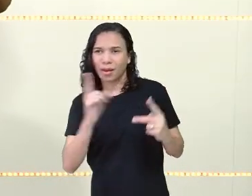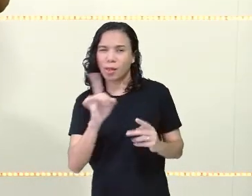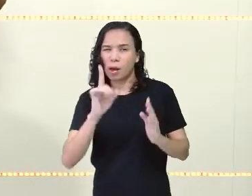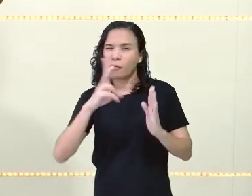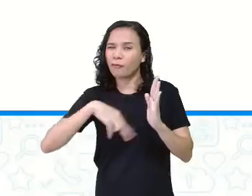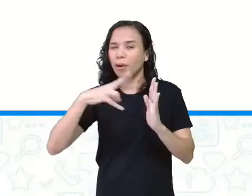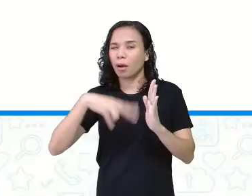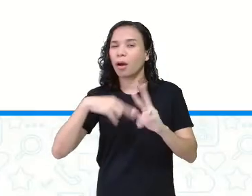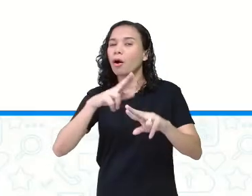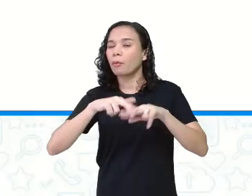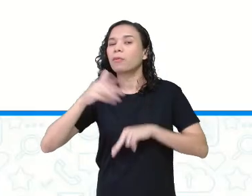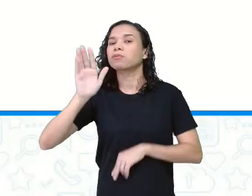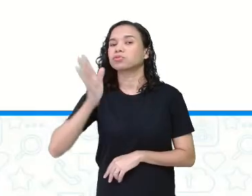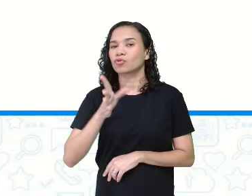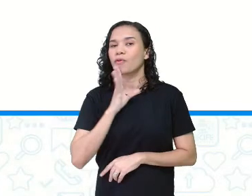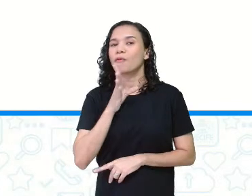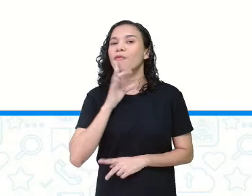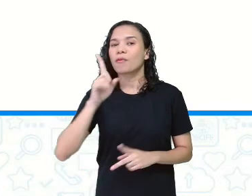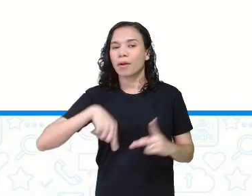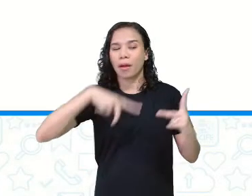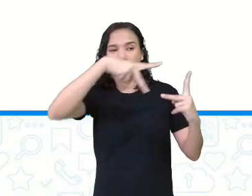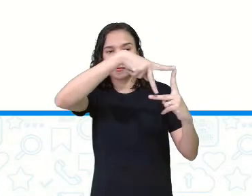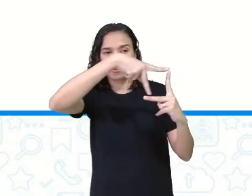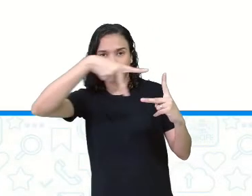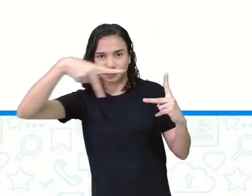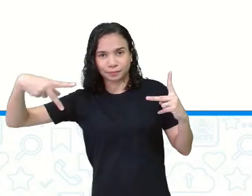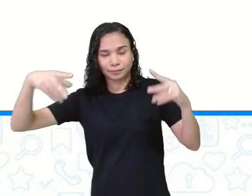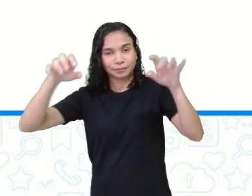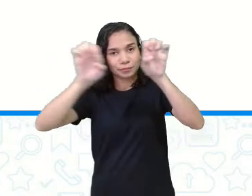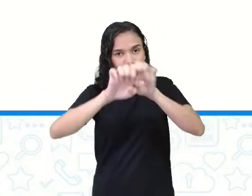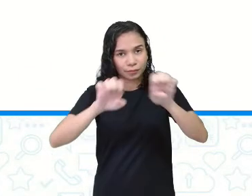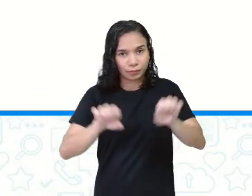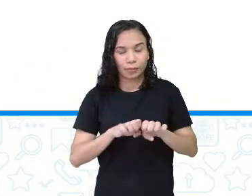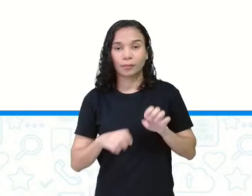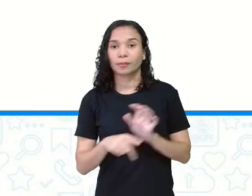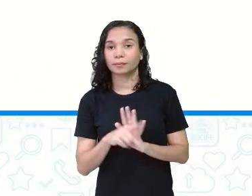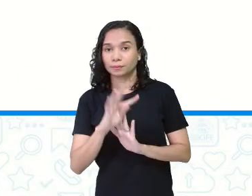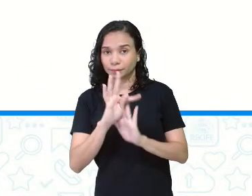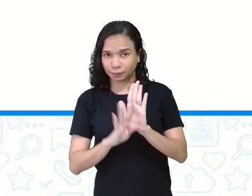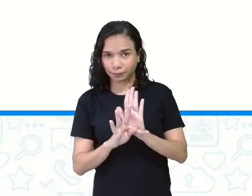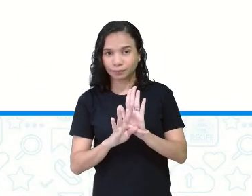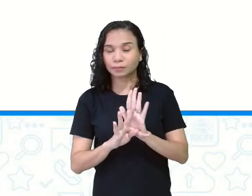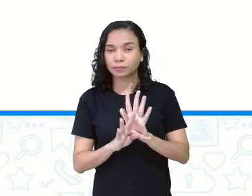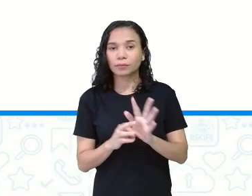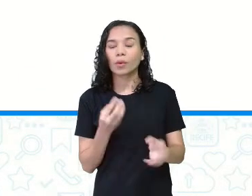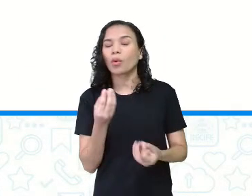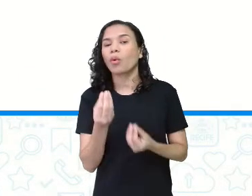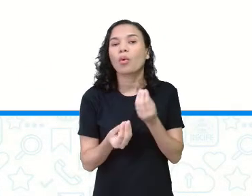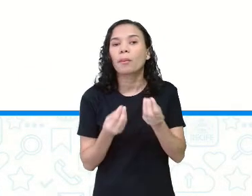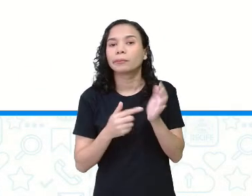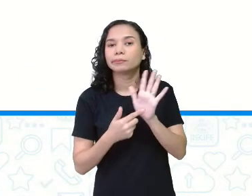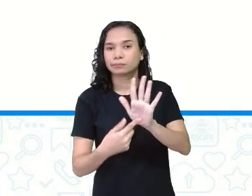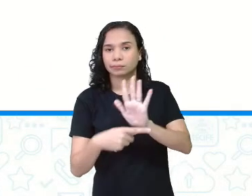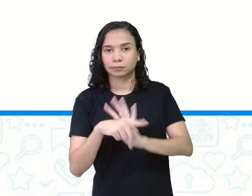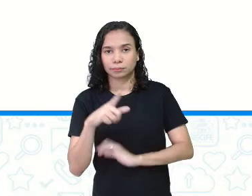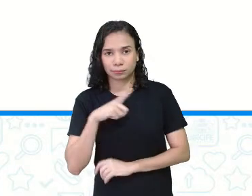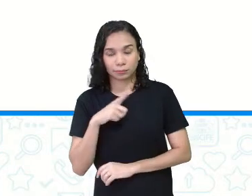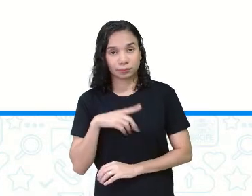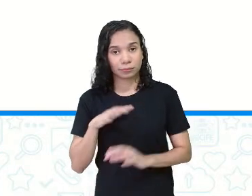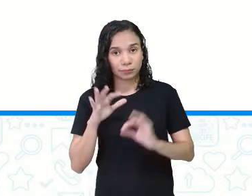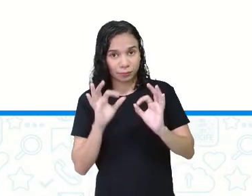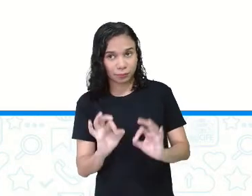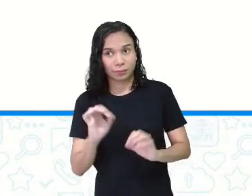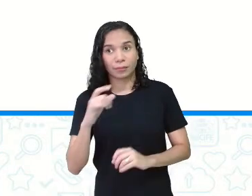já sabe que é uma tirinha pela estrutura do texto, como ele se apresenta, tá?